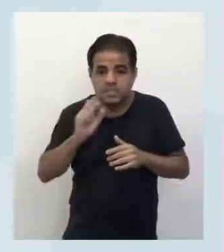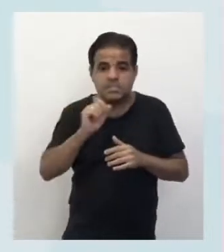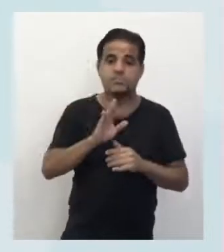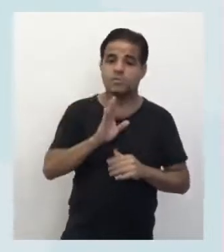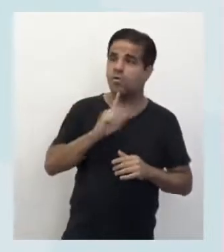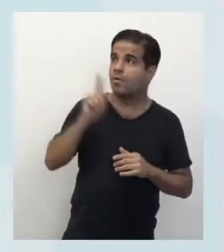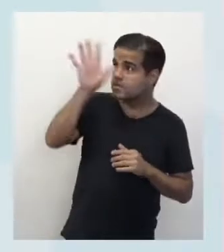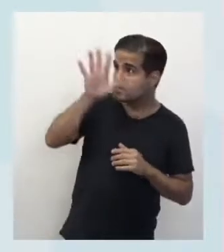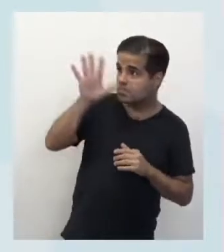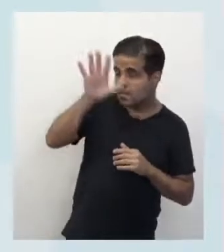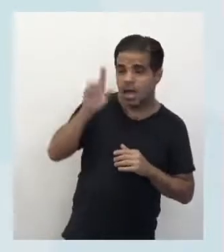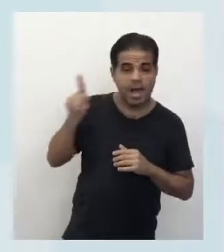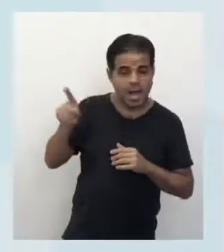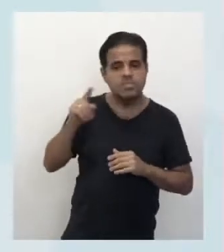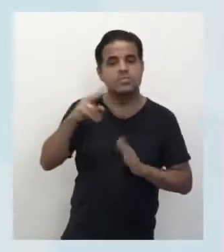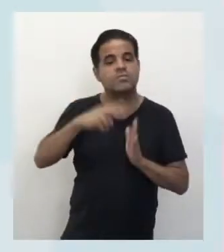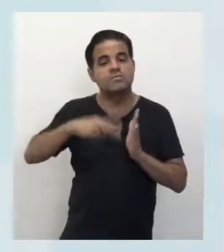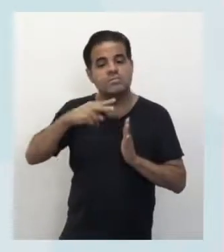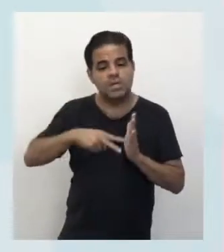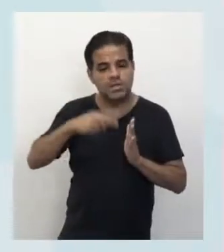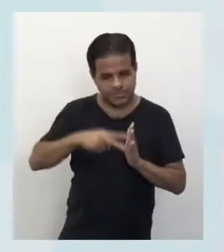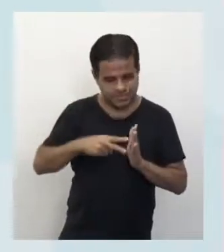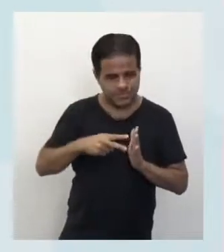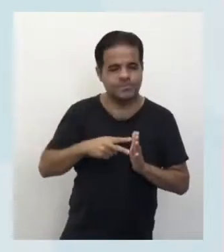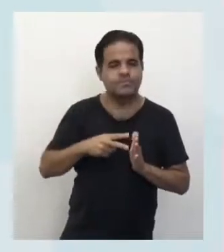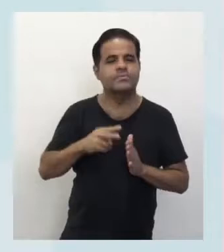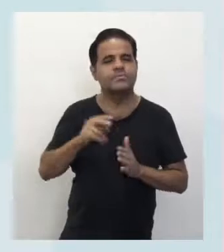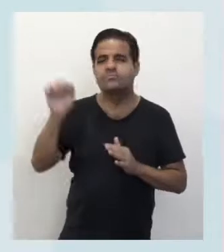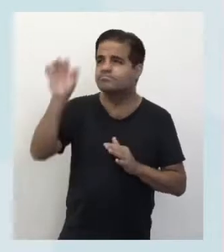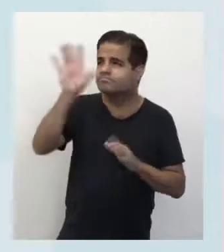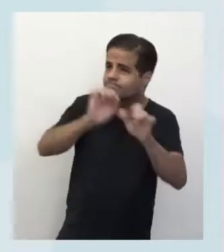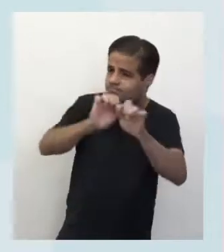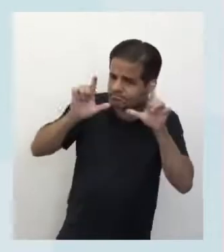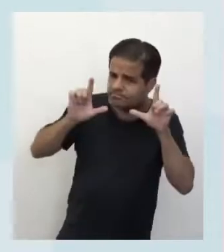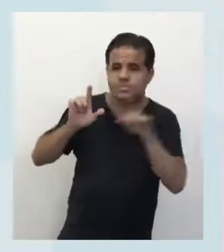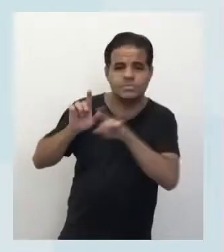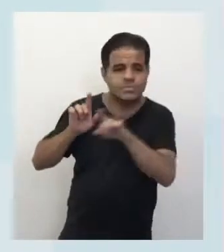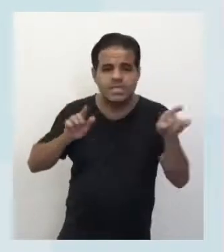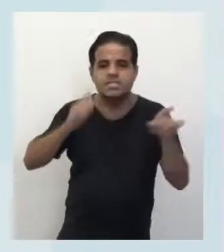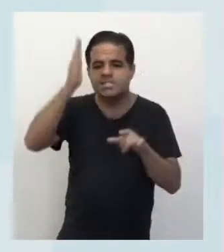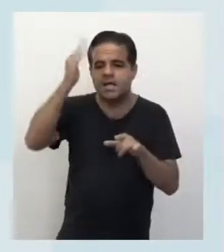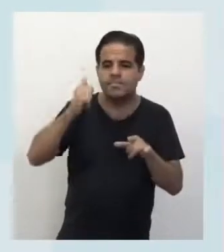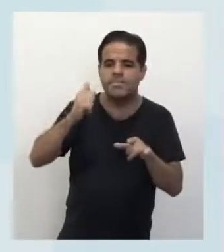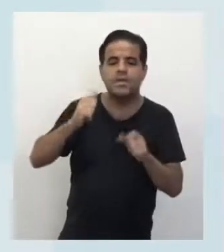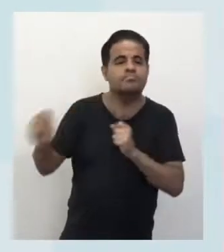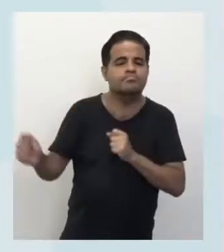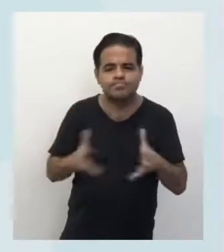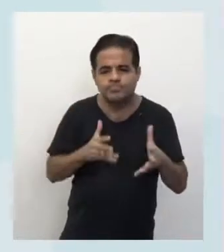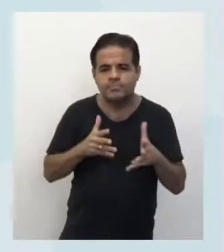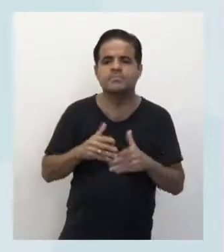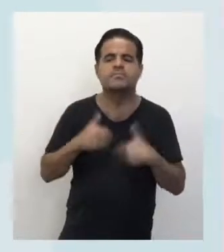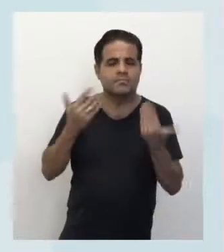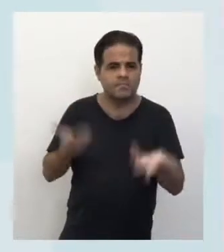conhecem essa imagem, nós vamos fazer uma leitura das imagens aqui para vocês saberem o que é a produção